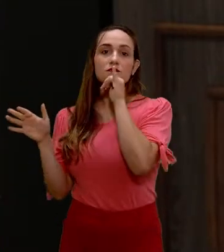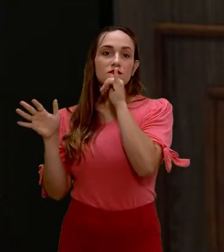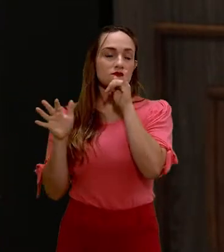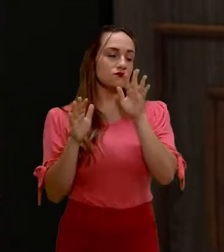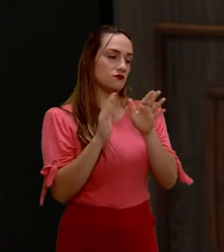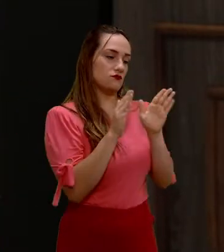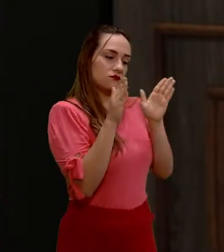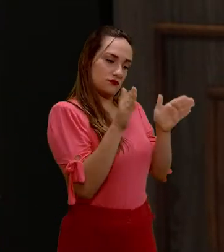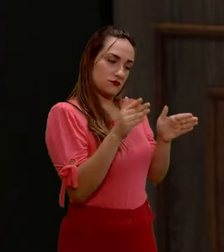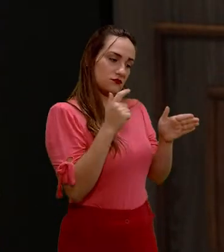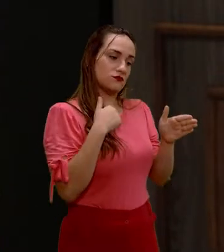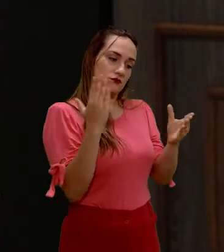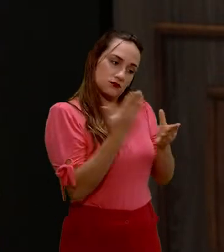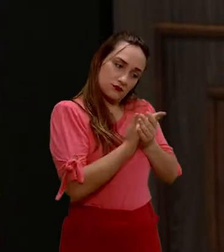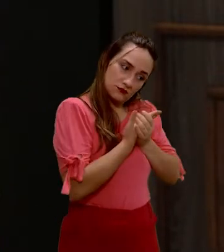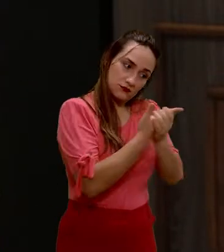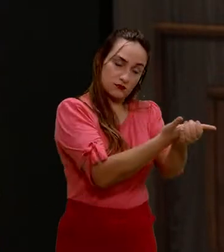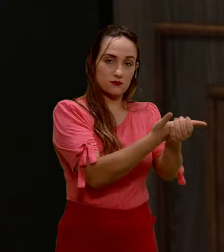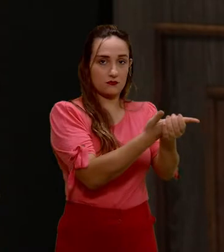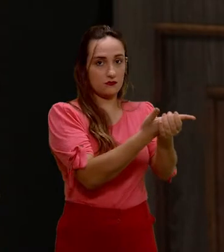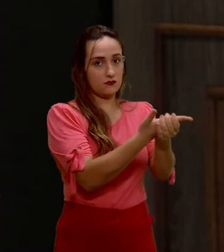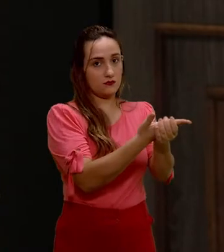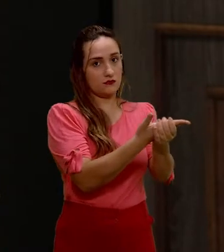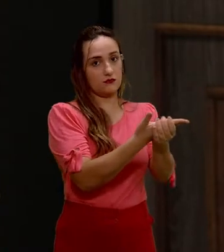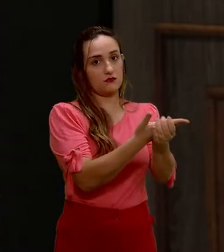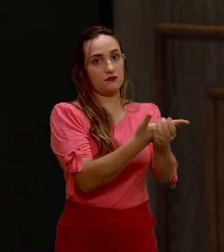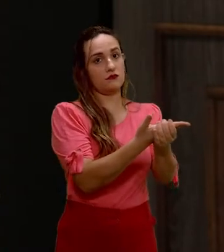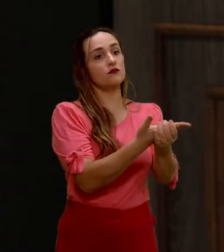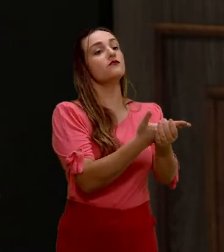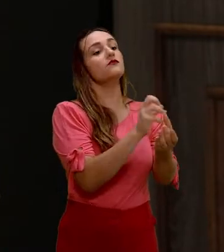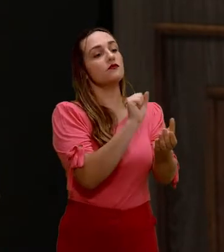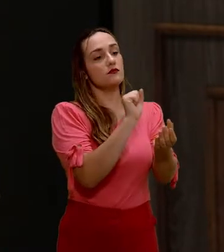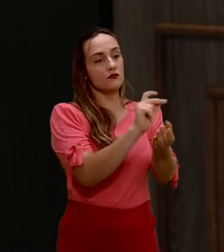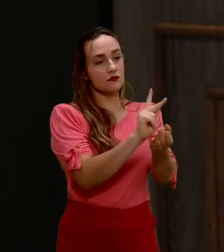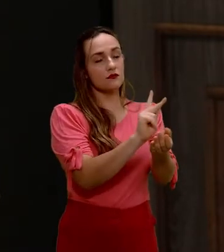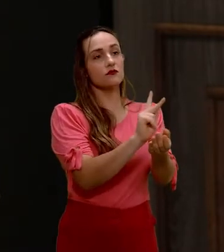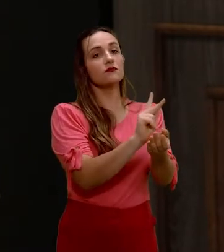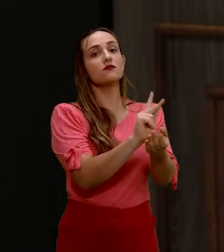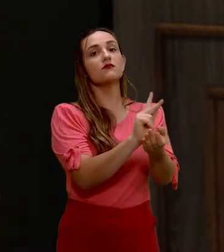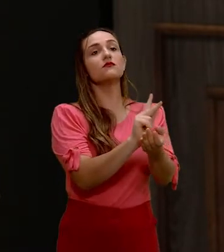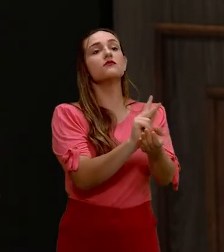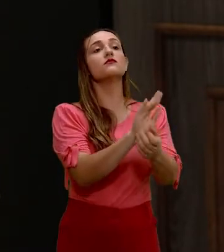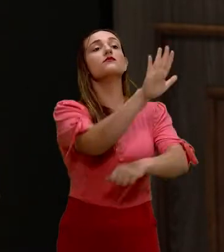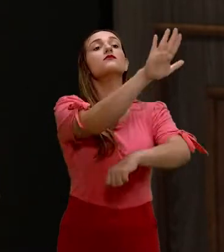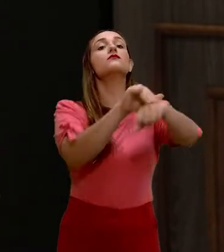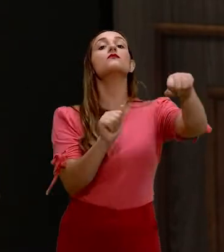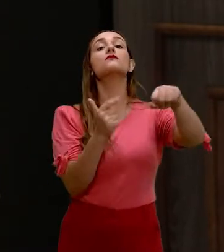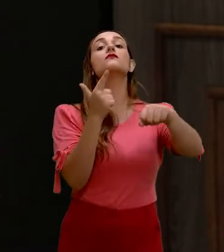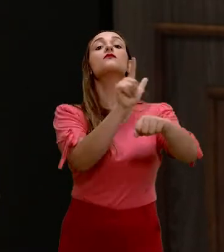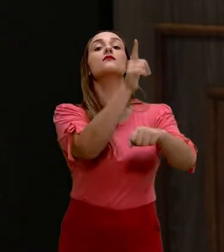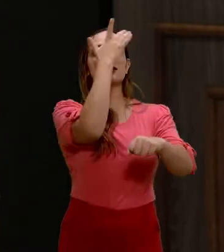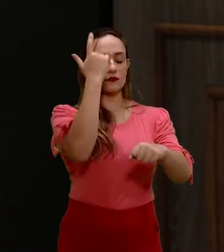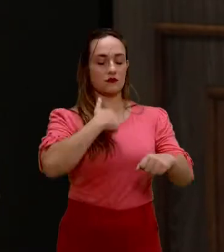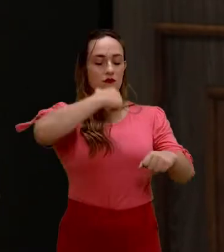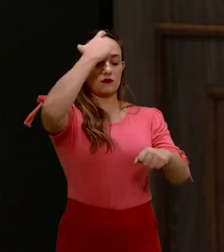ação, 90% das vezes é emitido um mandado de citação. Bom, para a emissão desse mandado de